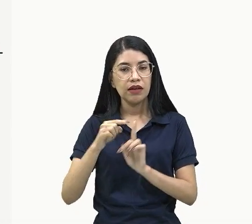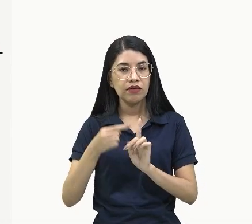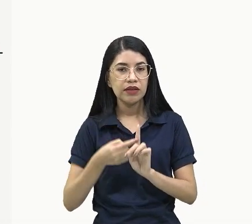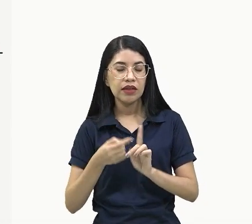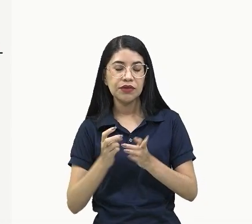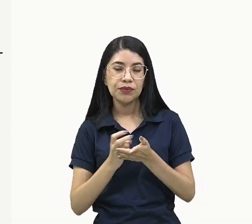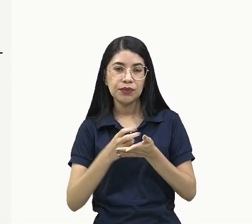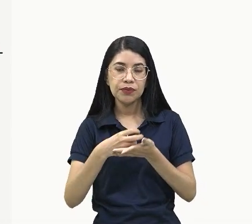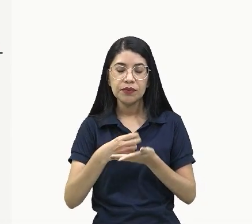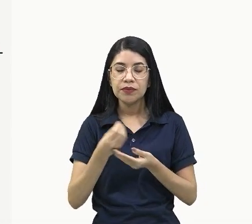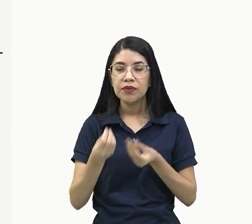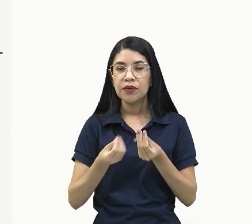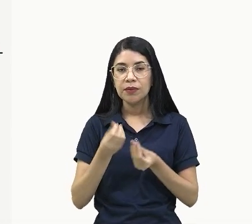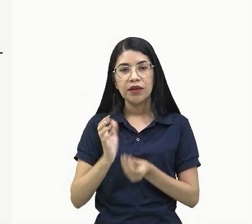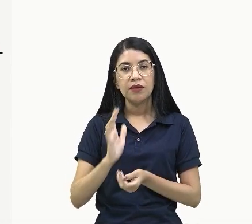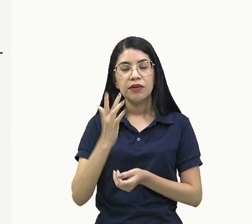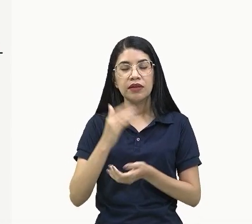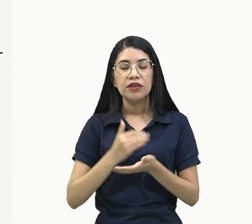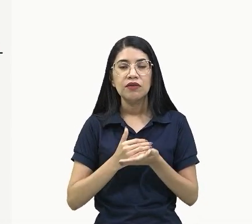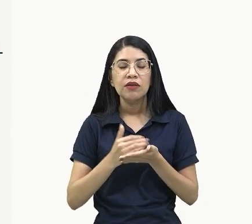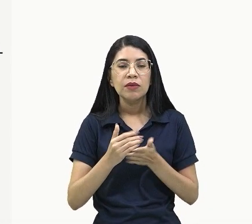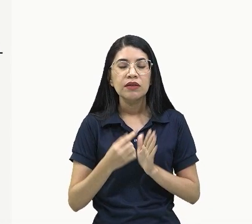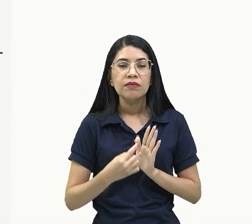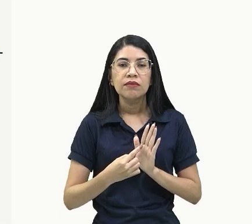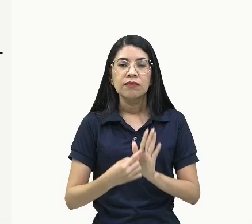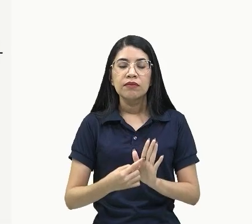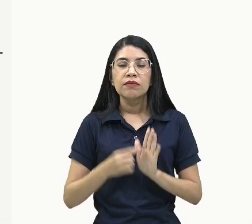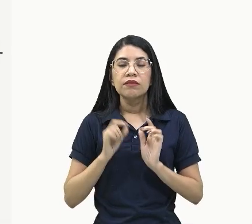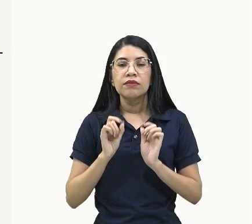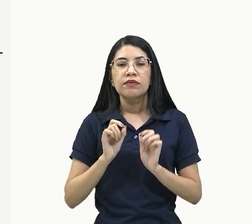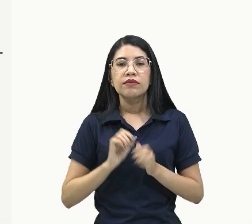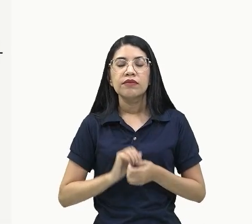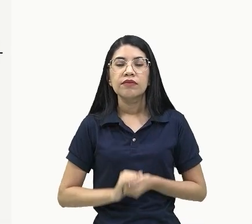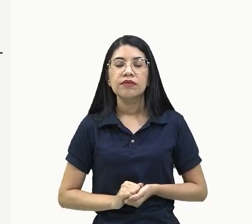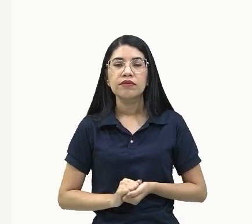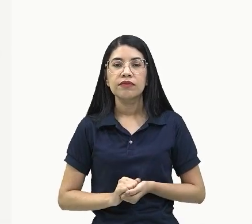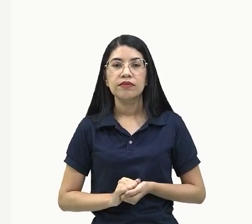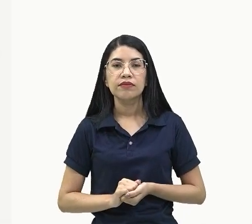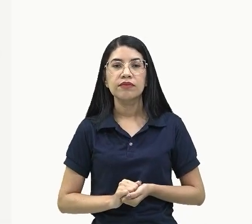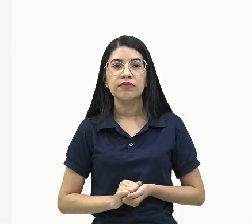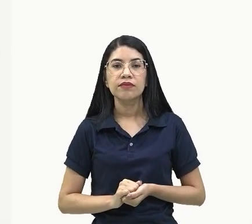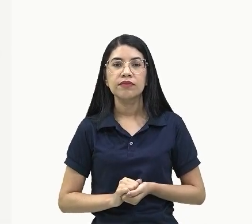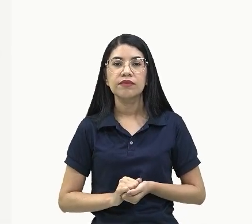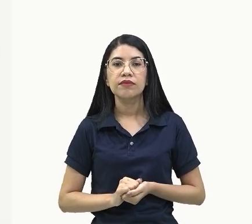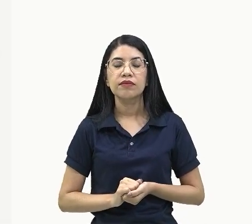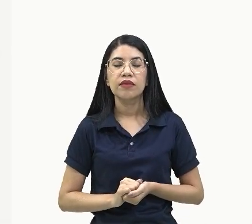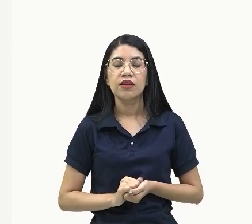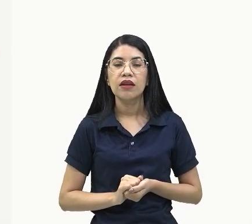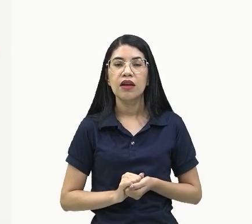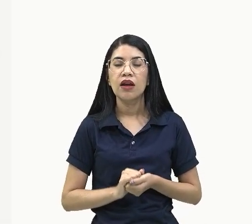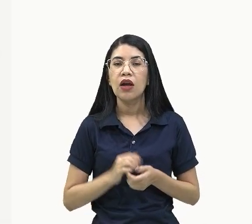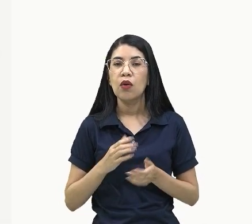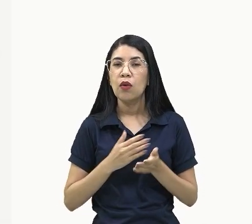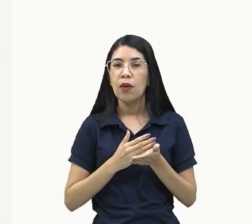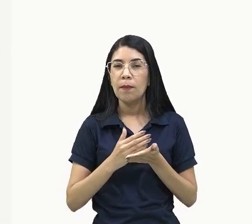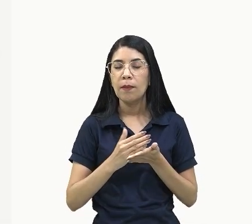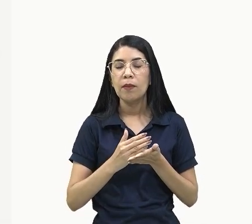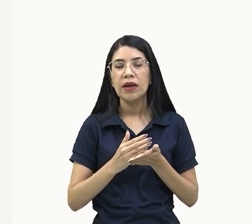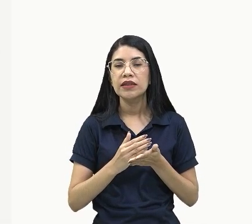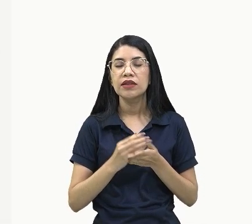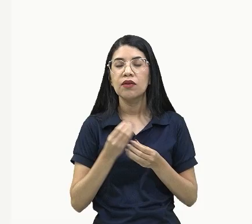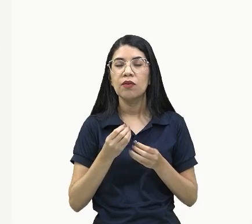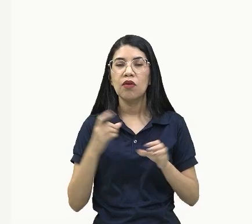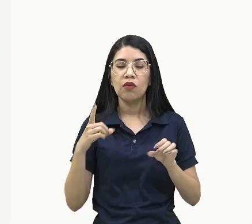só, a gente vai iniciar essa nossa caminhada por essas etapas a partir do primeiro estágio aqui, que é o